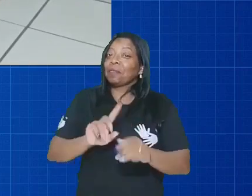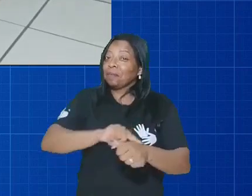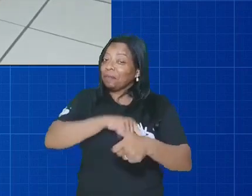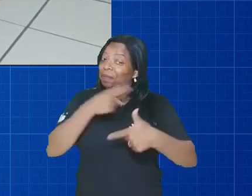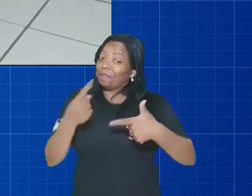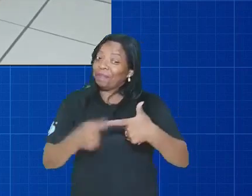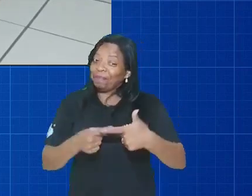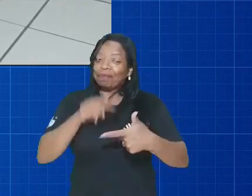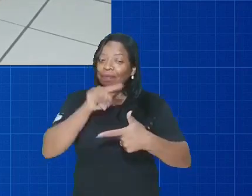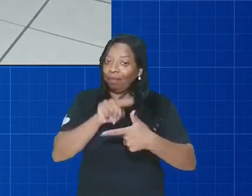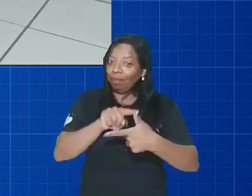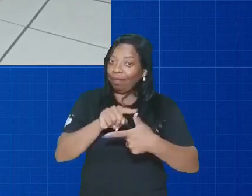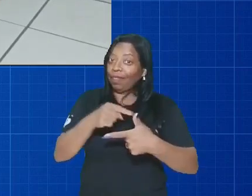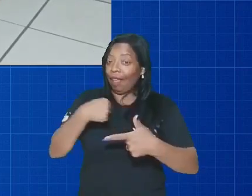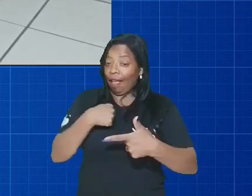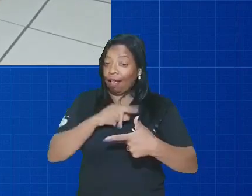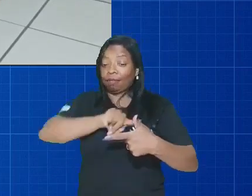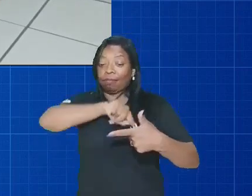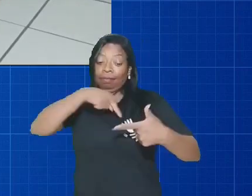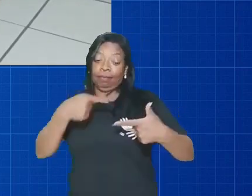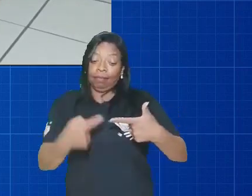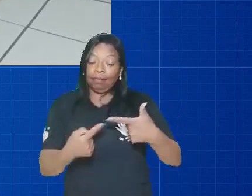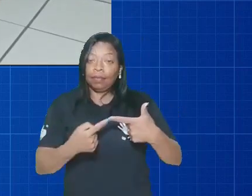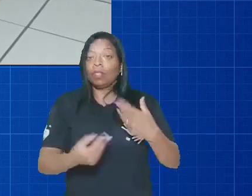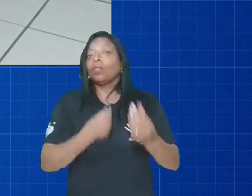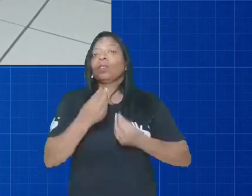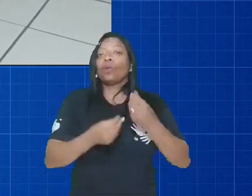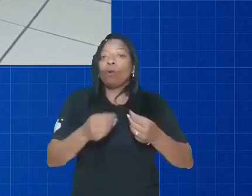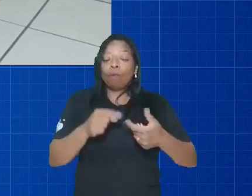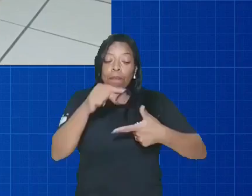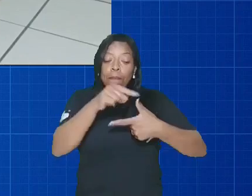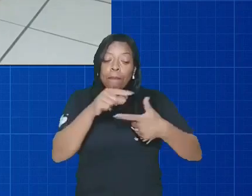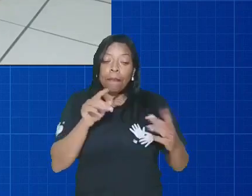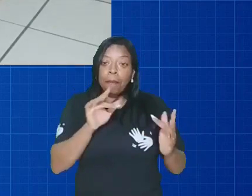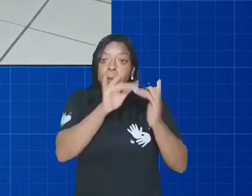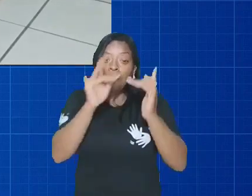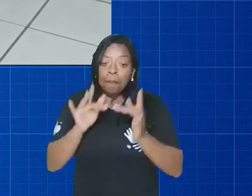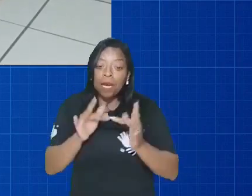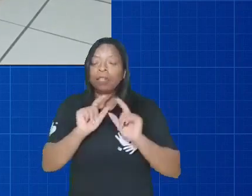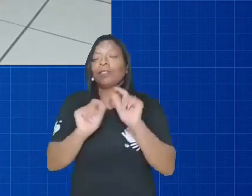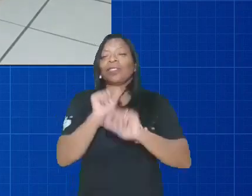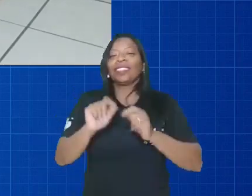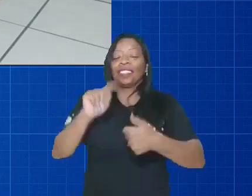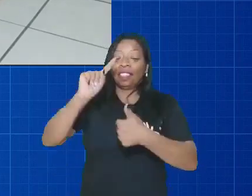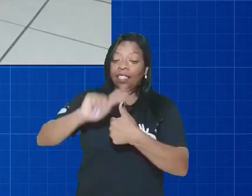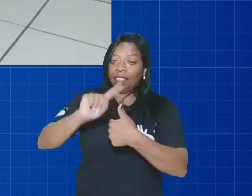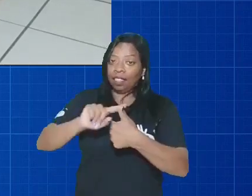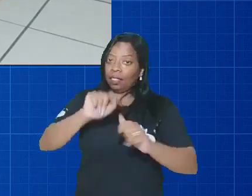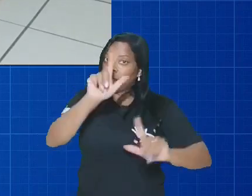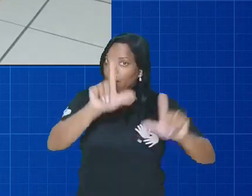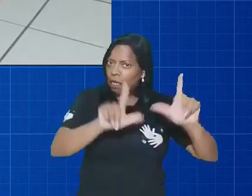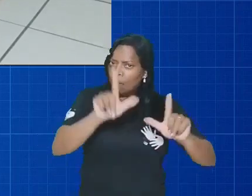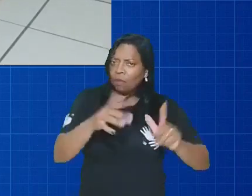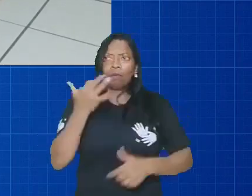já vou linkar bem rapidinho para a gente perceber no quanto que uma coisa vai se conectando com a outra. Por quê? A tela ela é